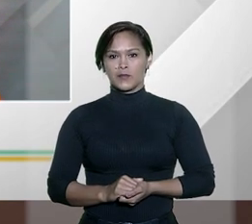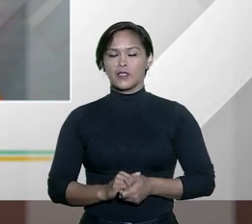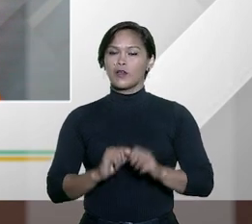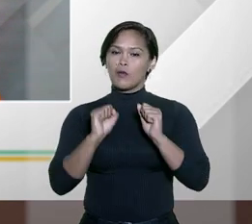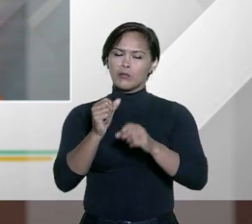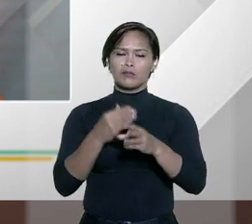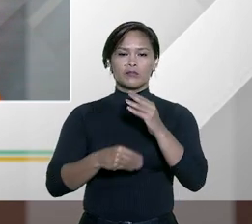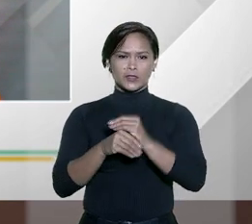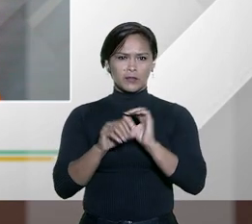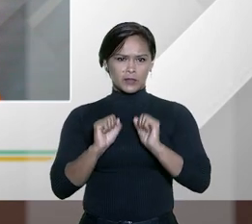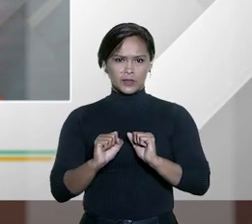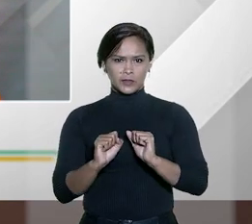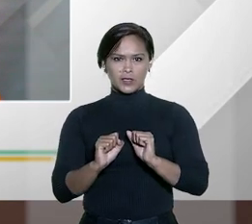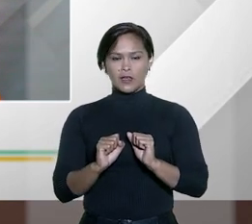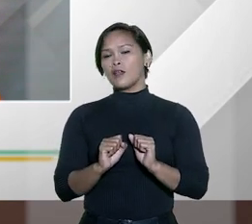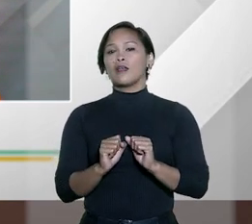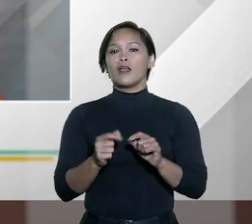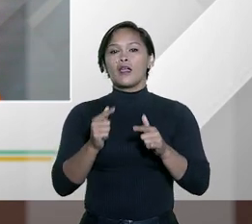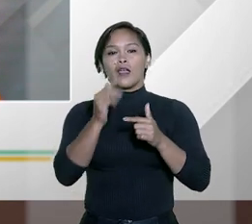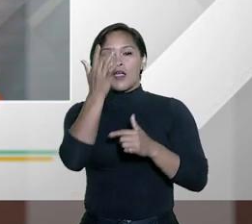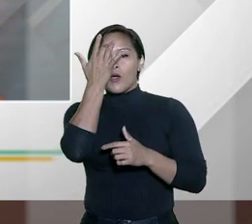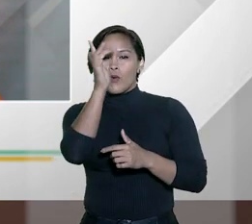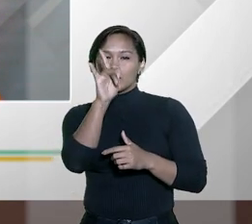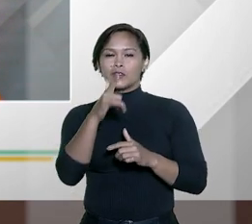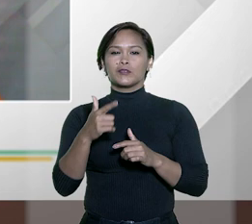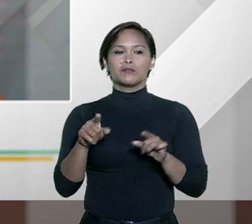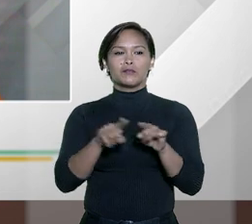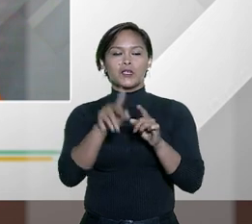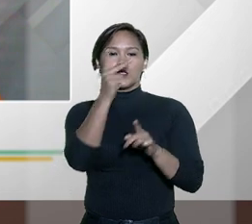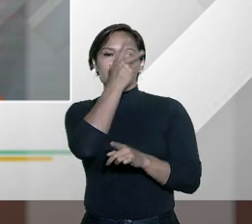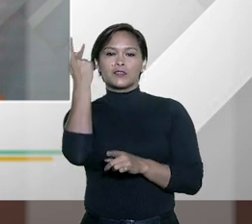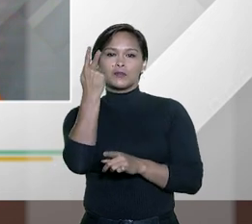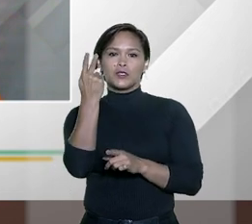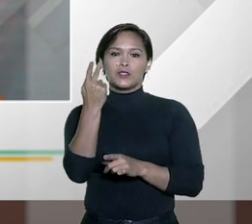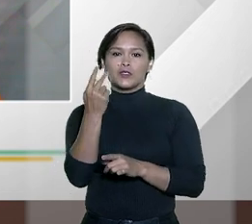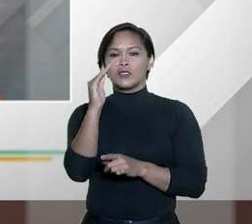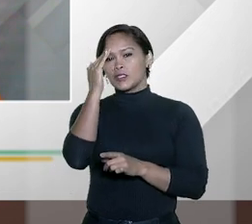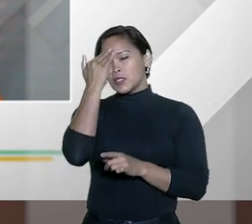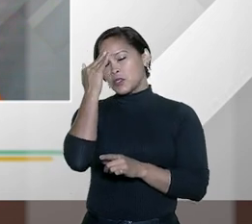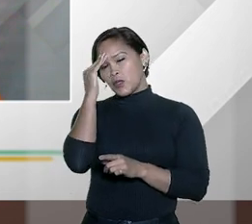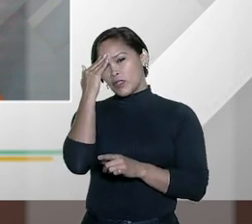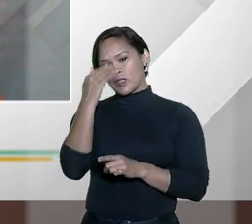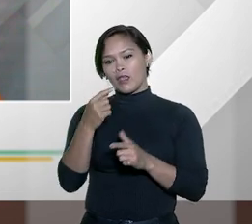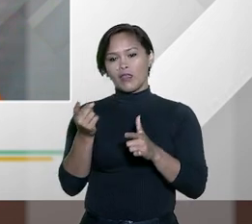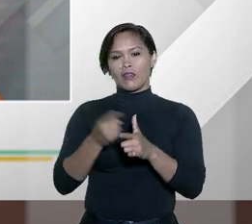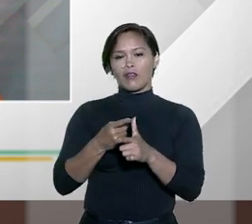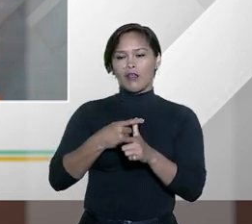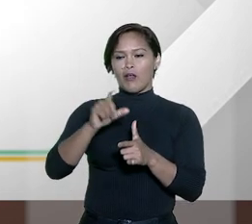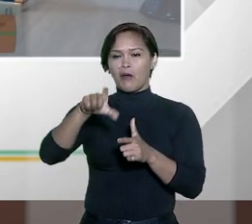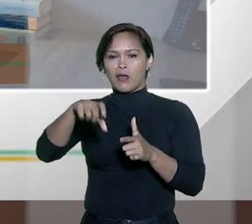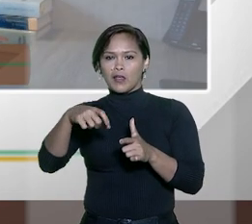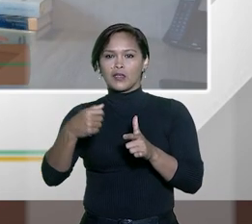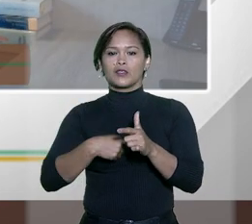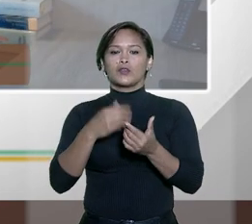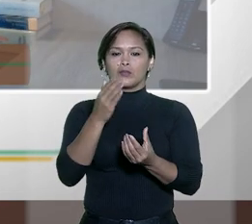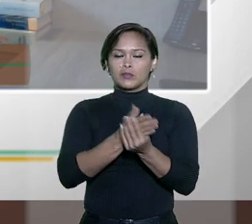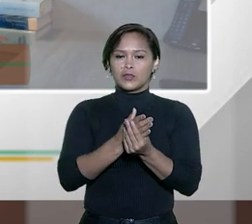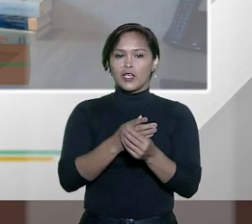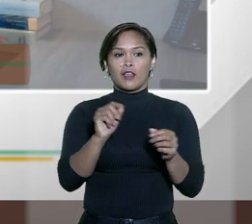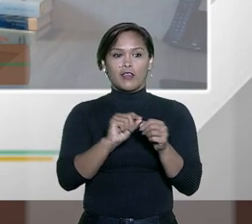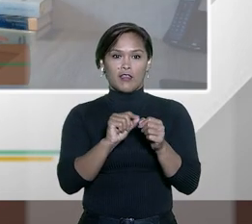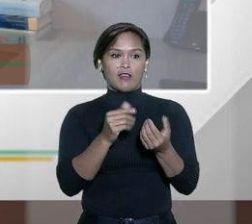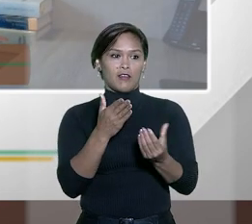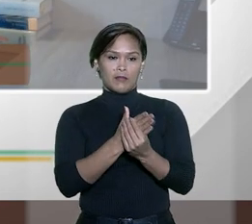Se eu puder completar, né? Eu acho que para o leigo, né, para o credor do processo, né, o autor